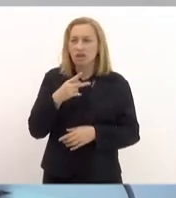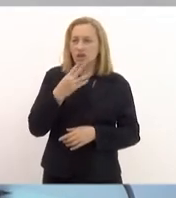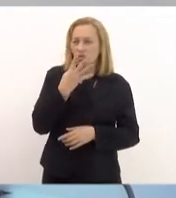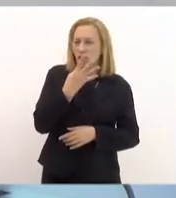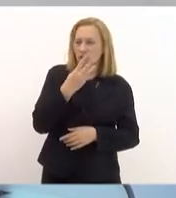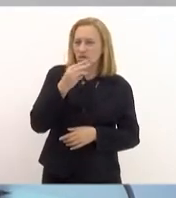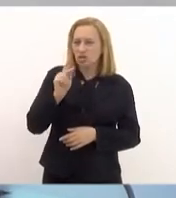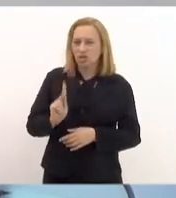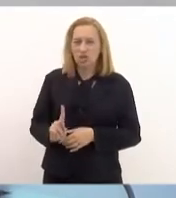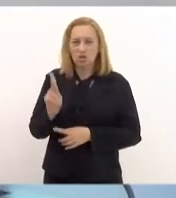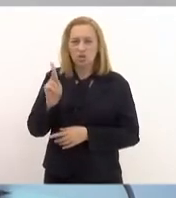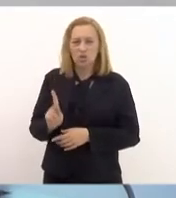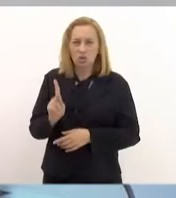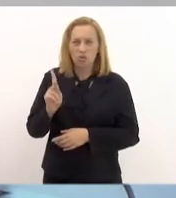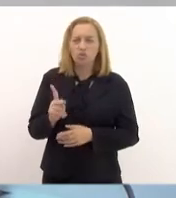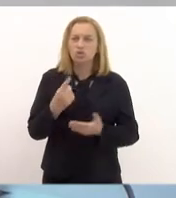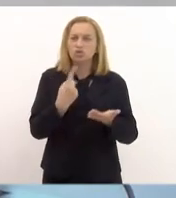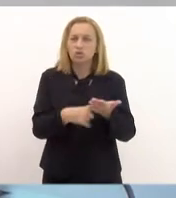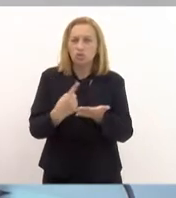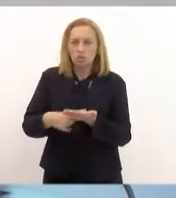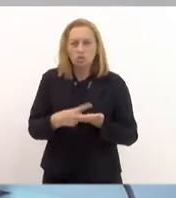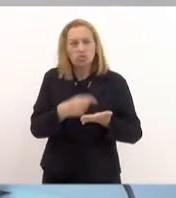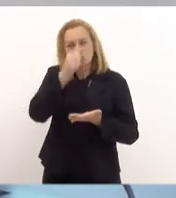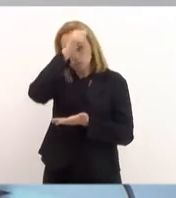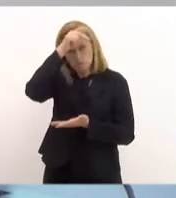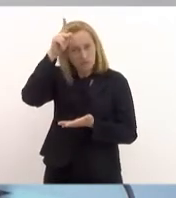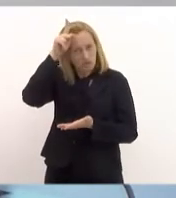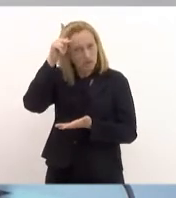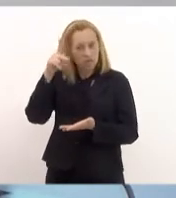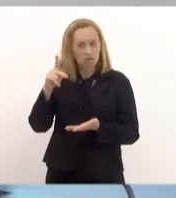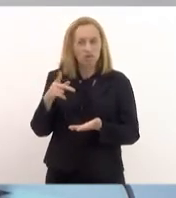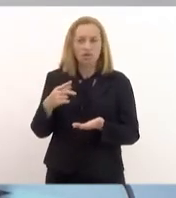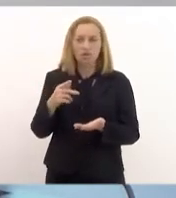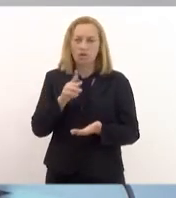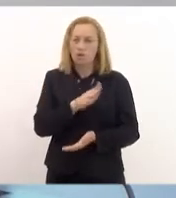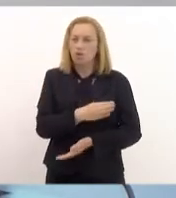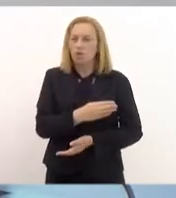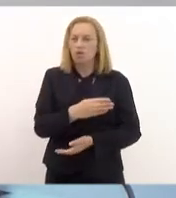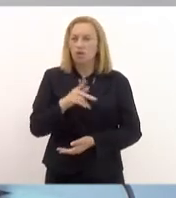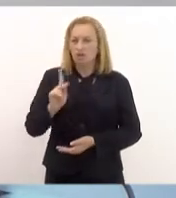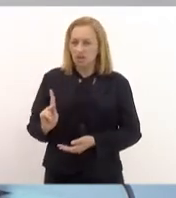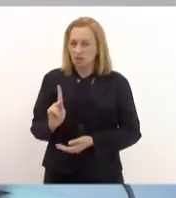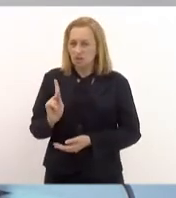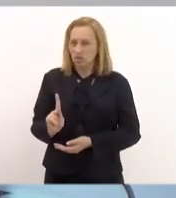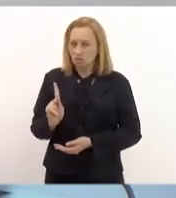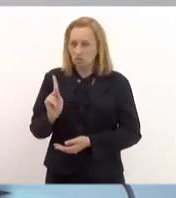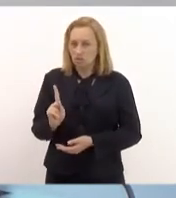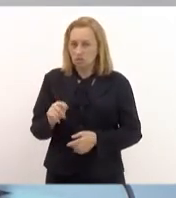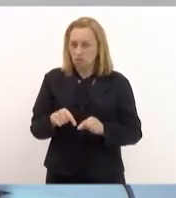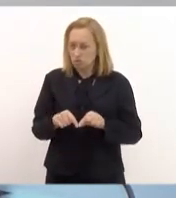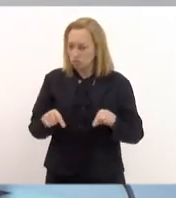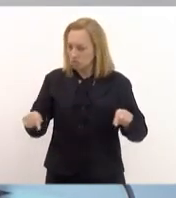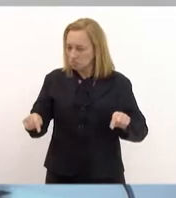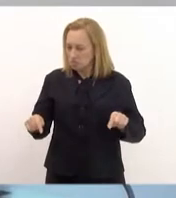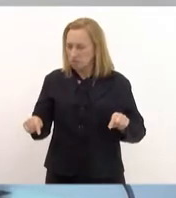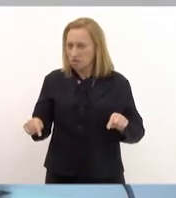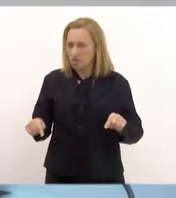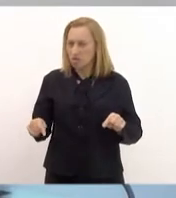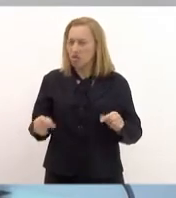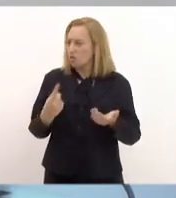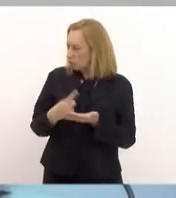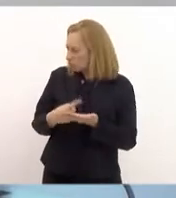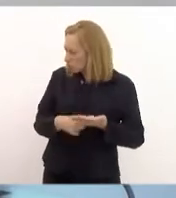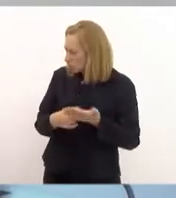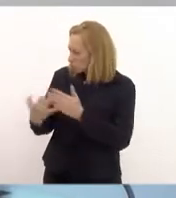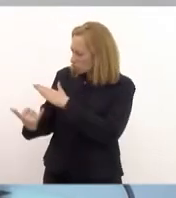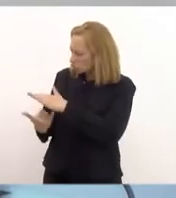quilômetros, combinou com as prefeituras, 4 quilômetros de largura, né? Combinou com o Instituto, com o INDEA, enfim.